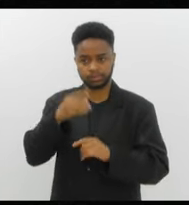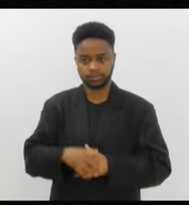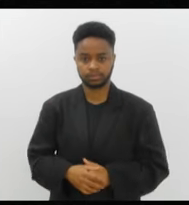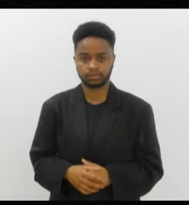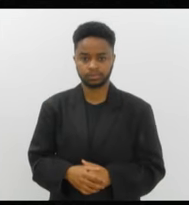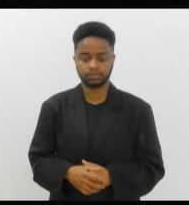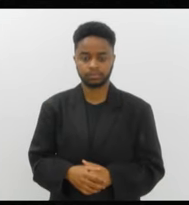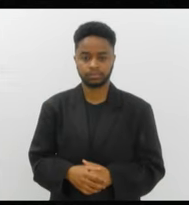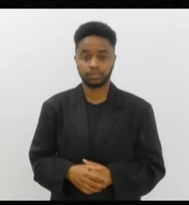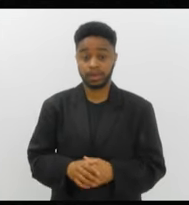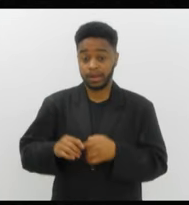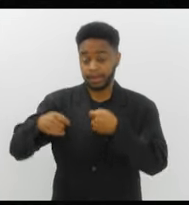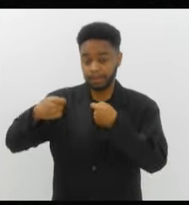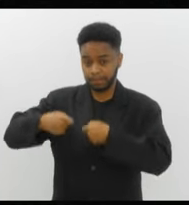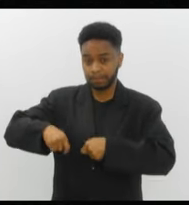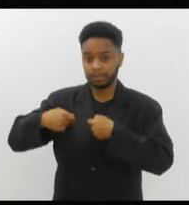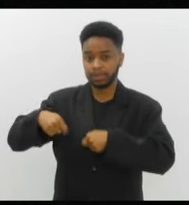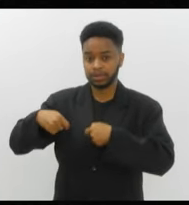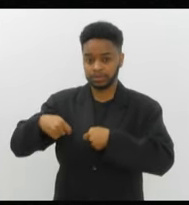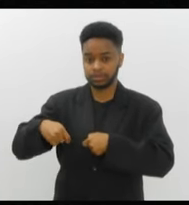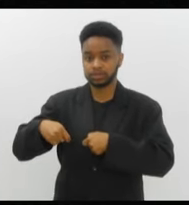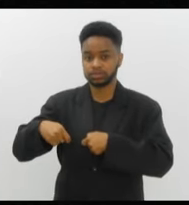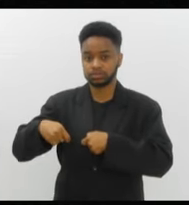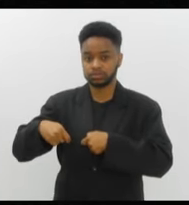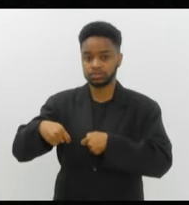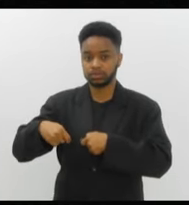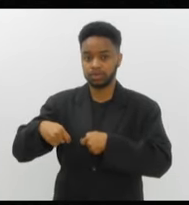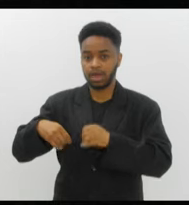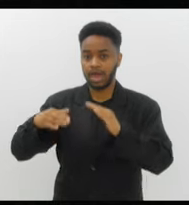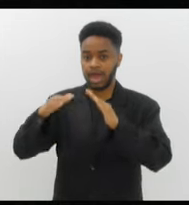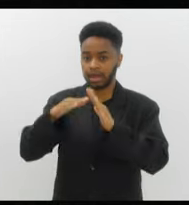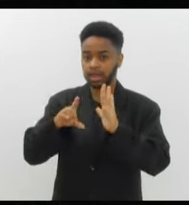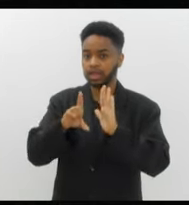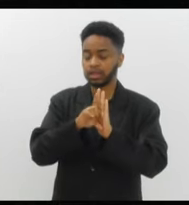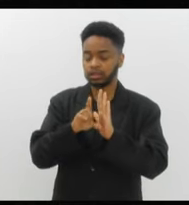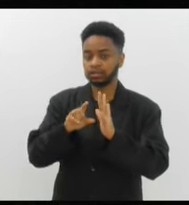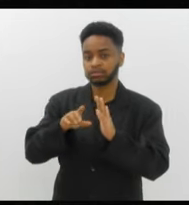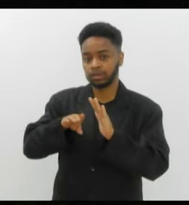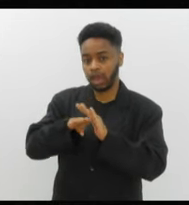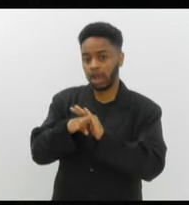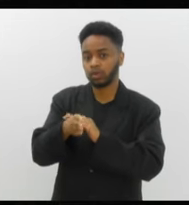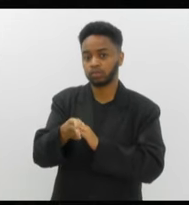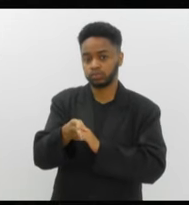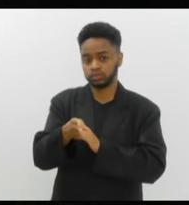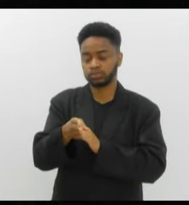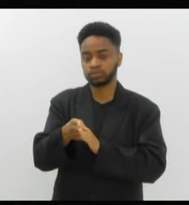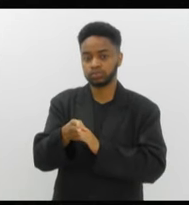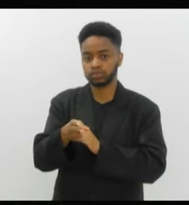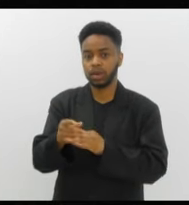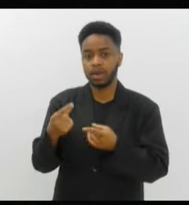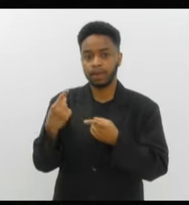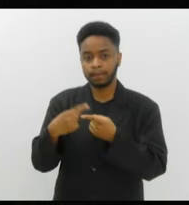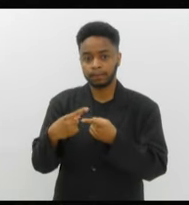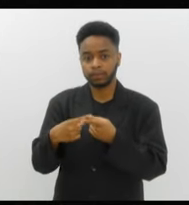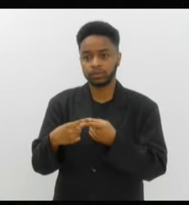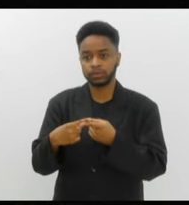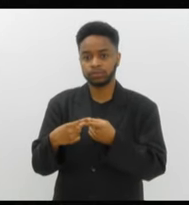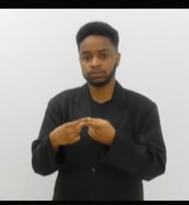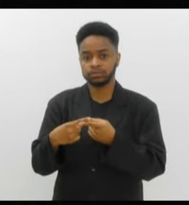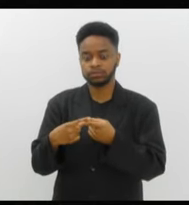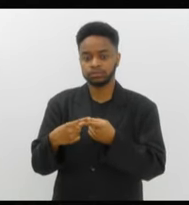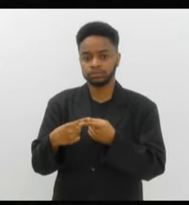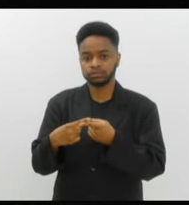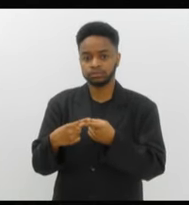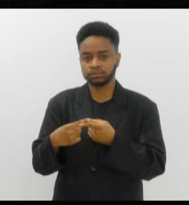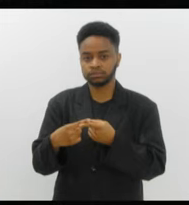É preciso que as casas parlamentares se acostumem, porque quem habitou